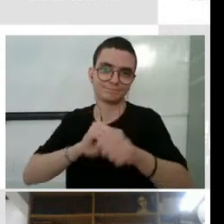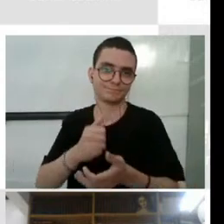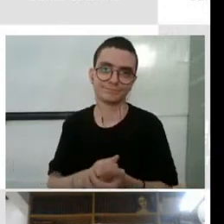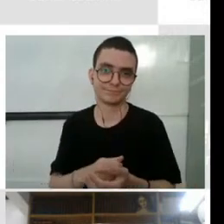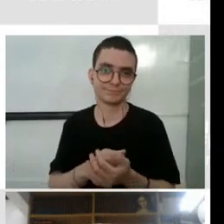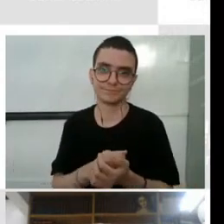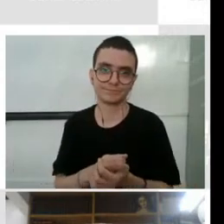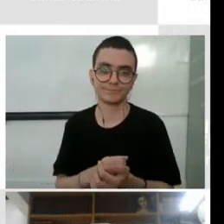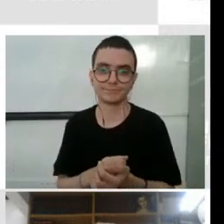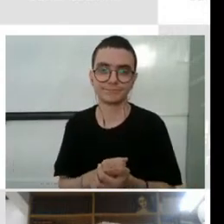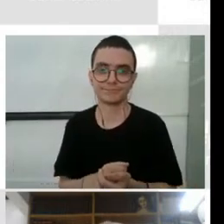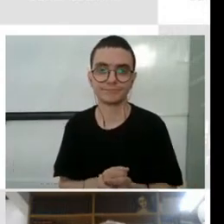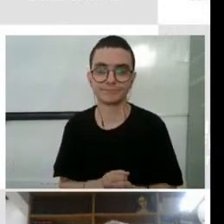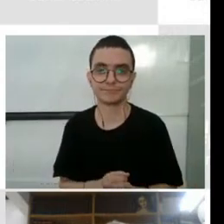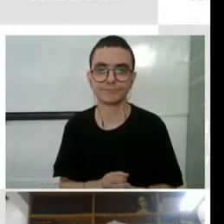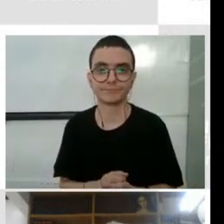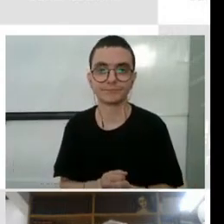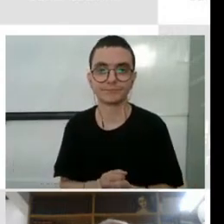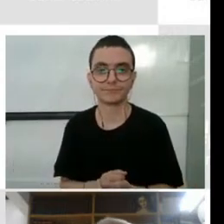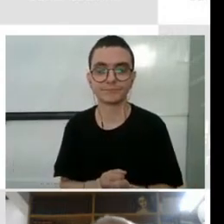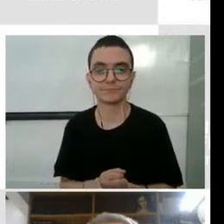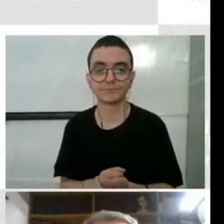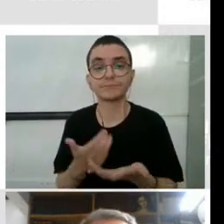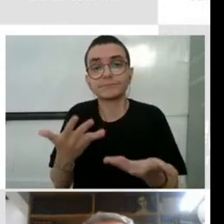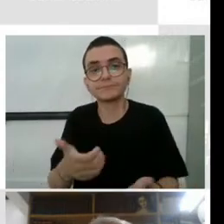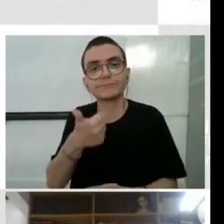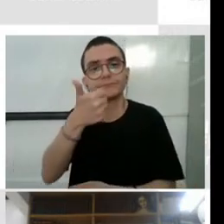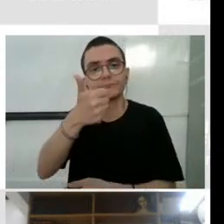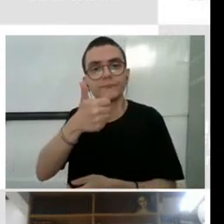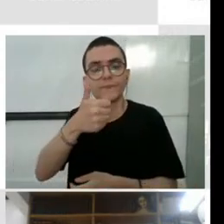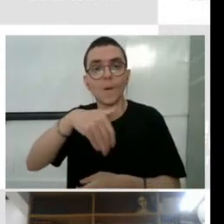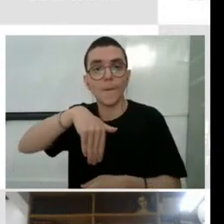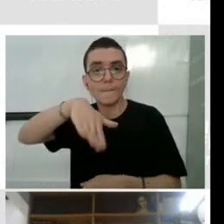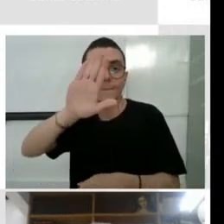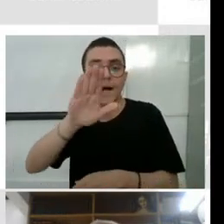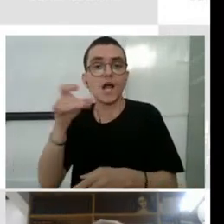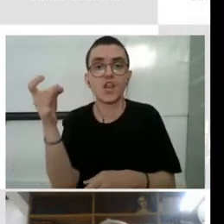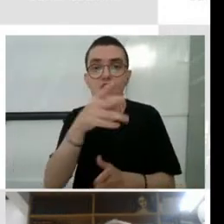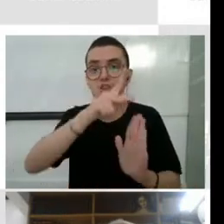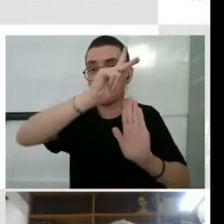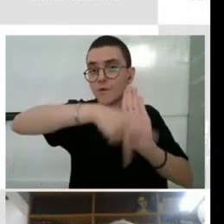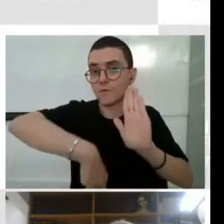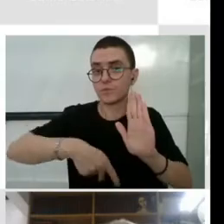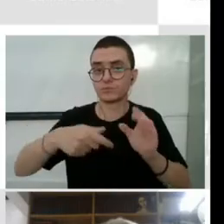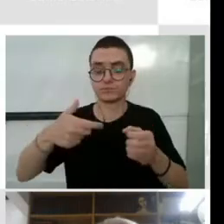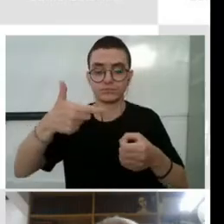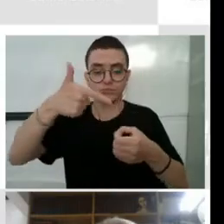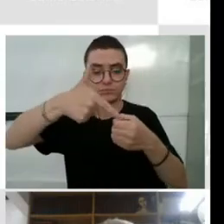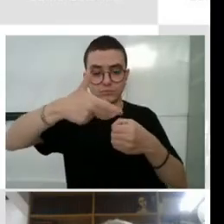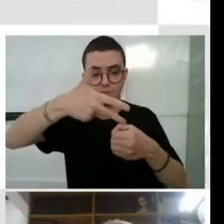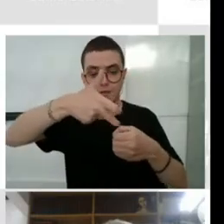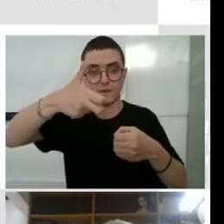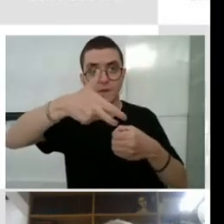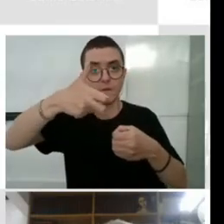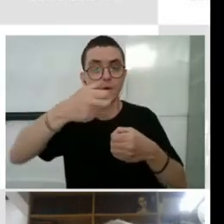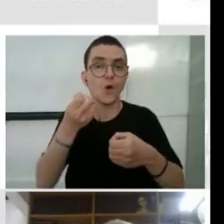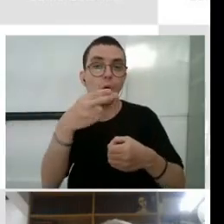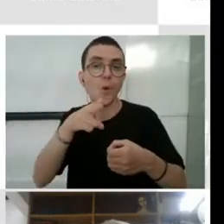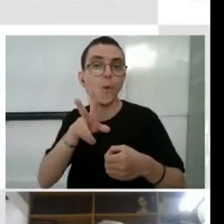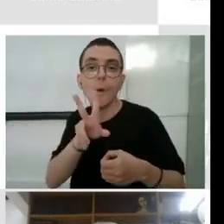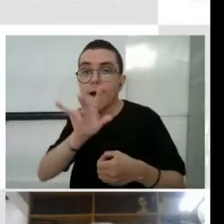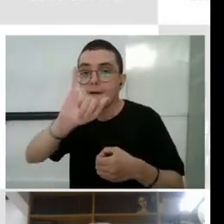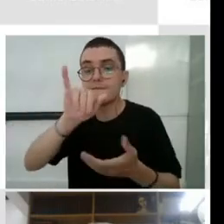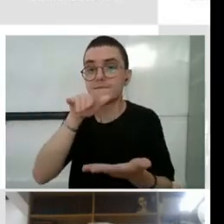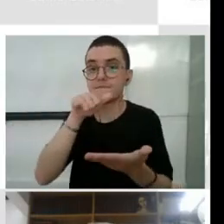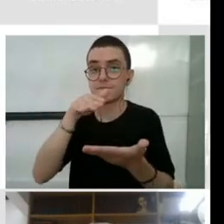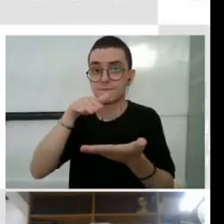confirmando o relatório de outubro, né? Bom, os 15 países com os maiores novos projetos de extração de petróleo e gás aprovados ou em vias de ser aprovados